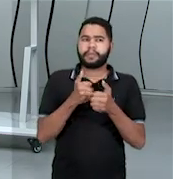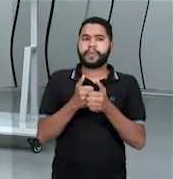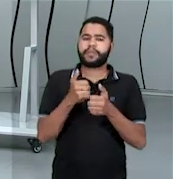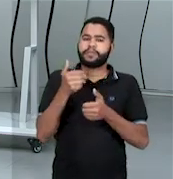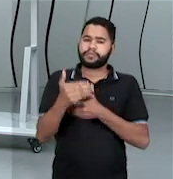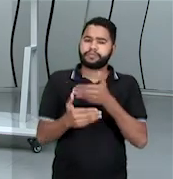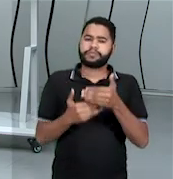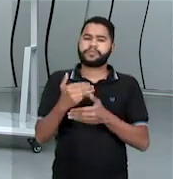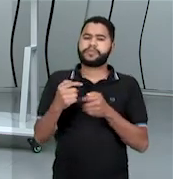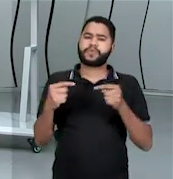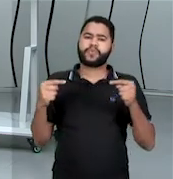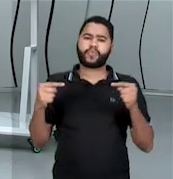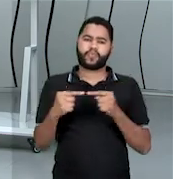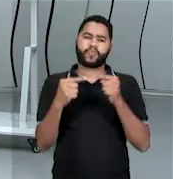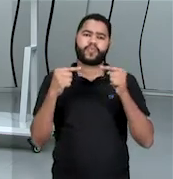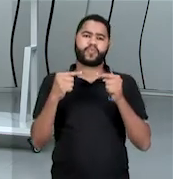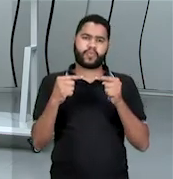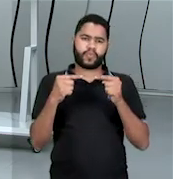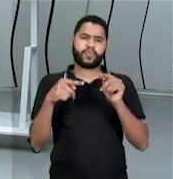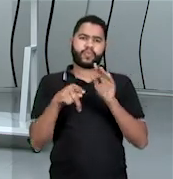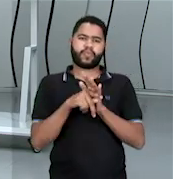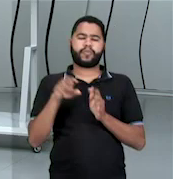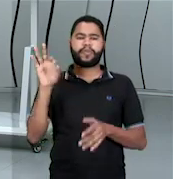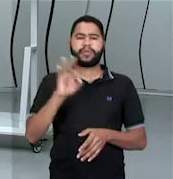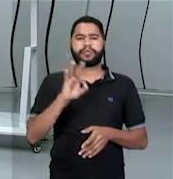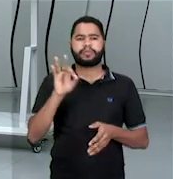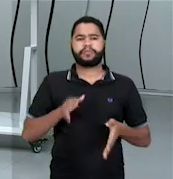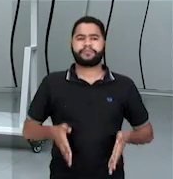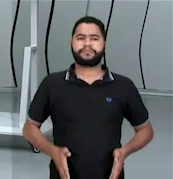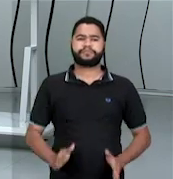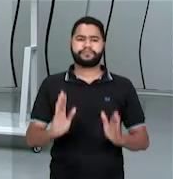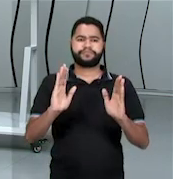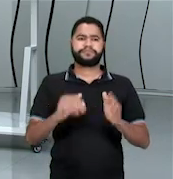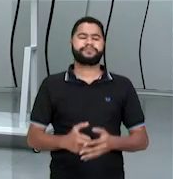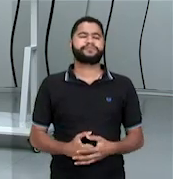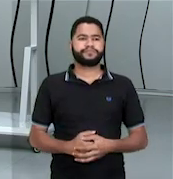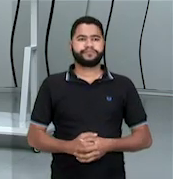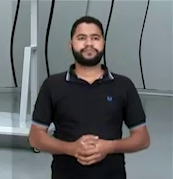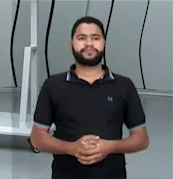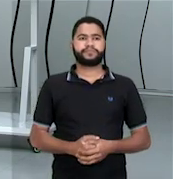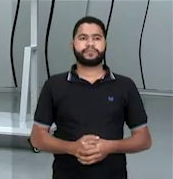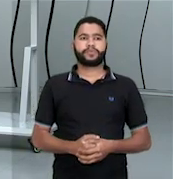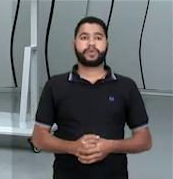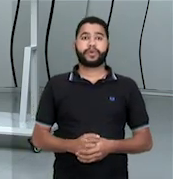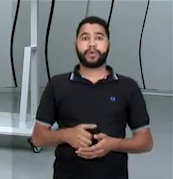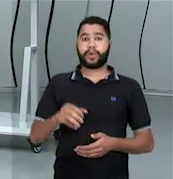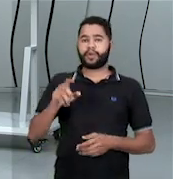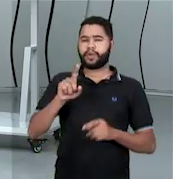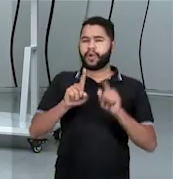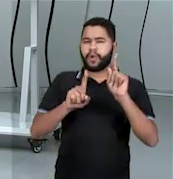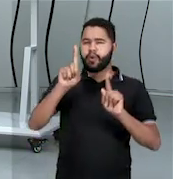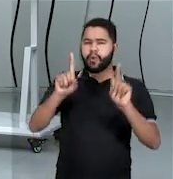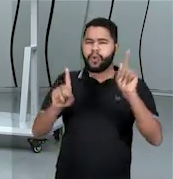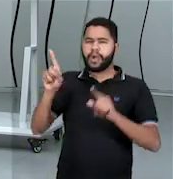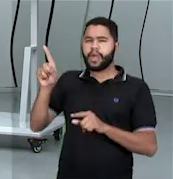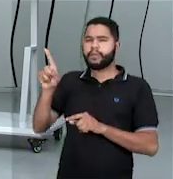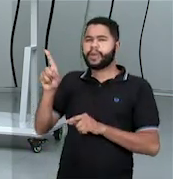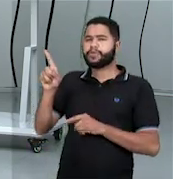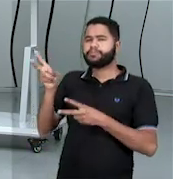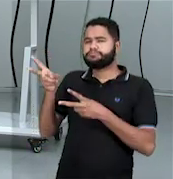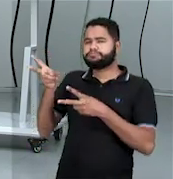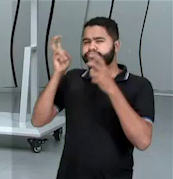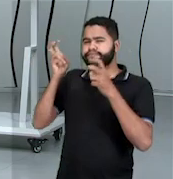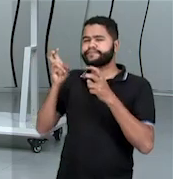desenvolvidos em relação à questão da taxa de fecundidade cada vez menor. Então, vamos lá para o gráfico para a gente entender essa transição